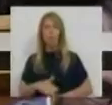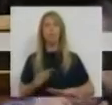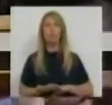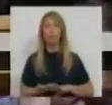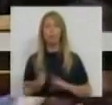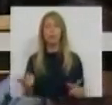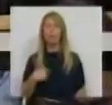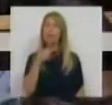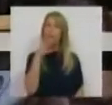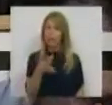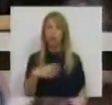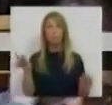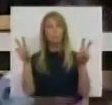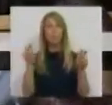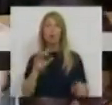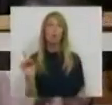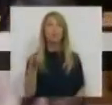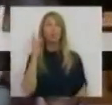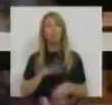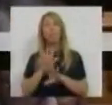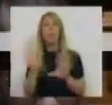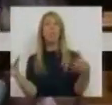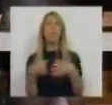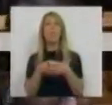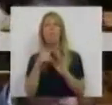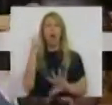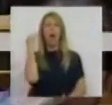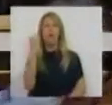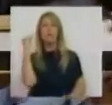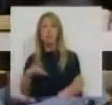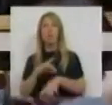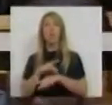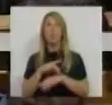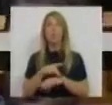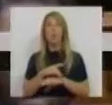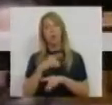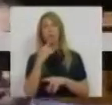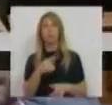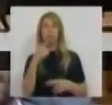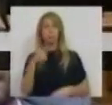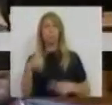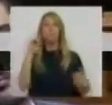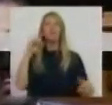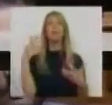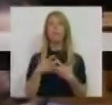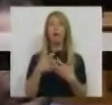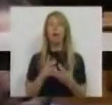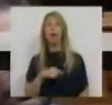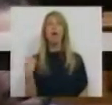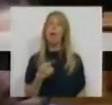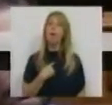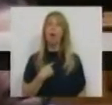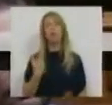ele, não é porque um bando de assassinos fanáticos nos declara guerra que somos nós que temos de cair